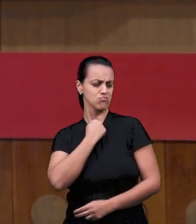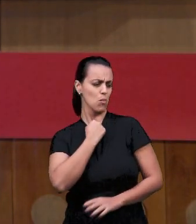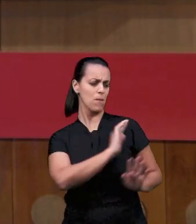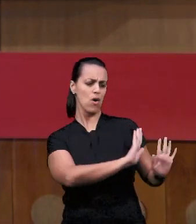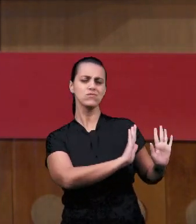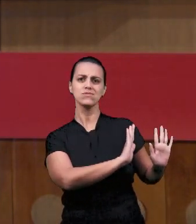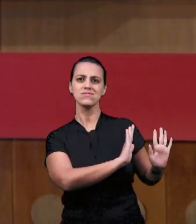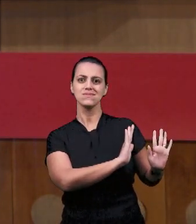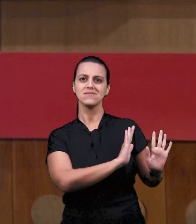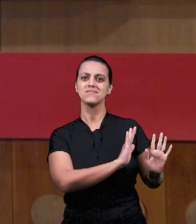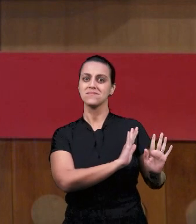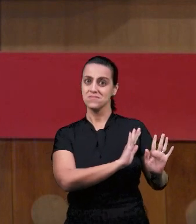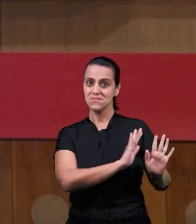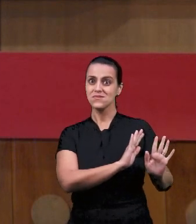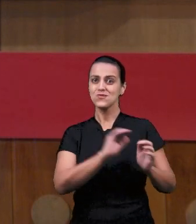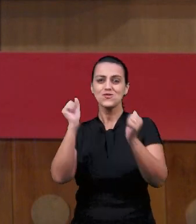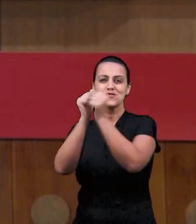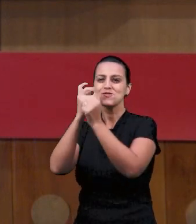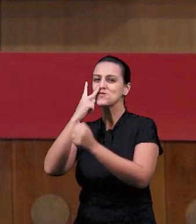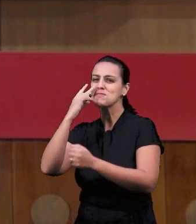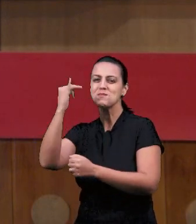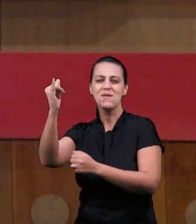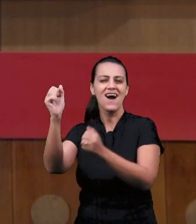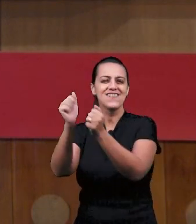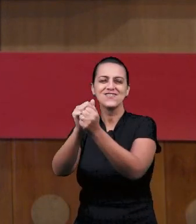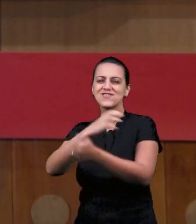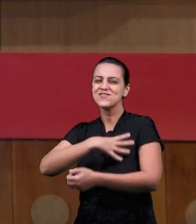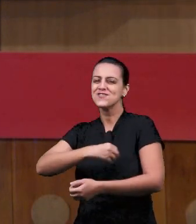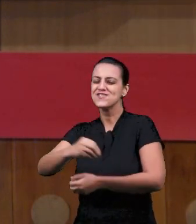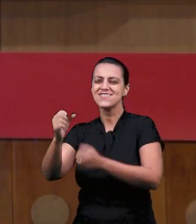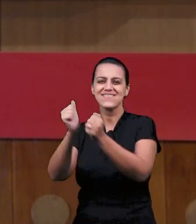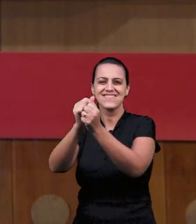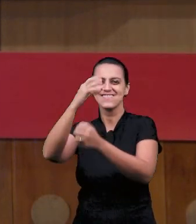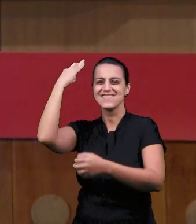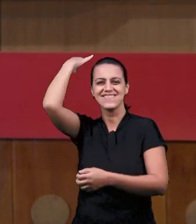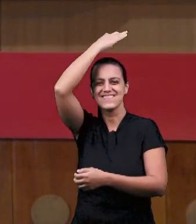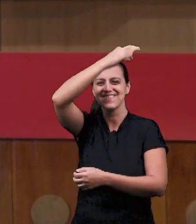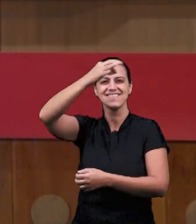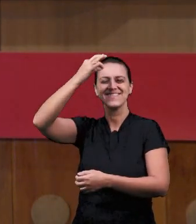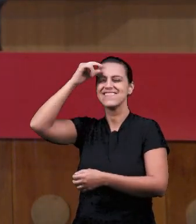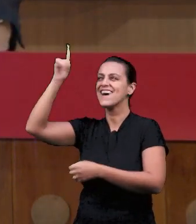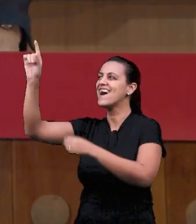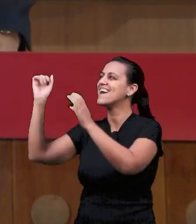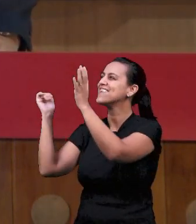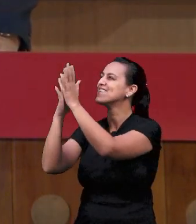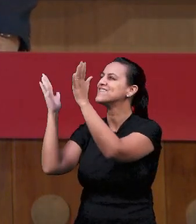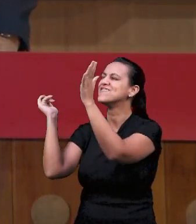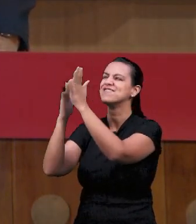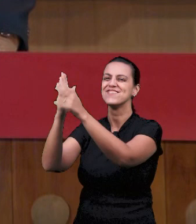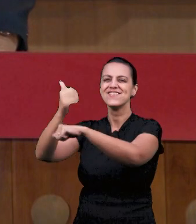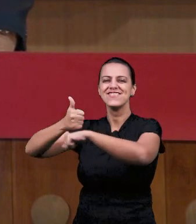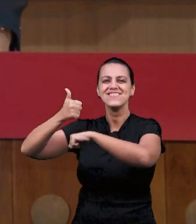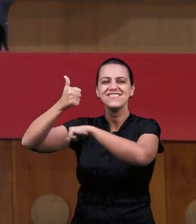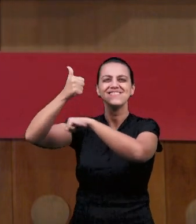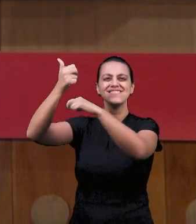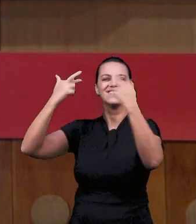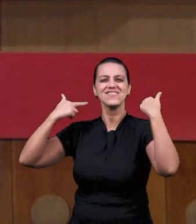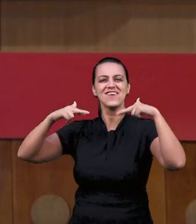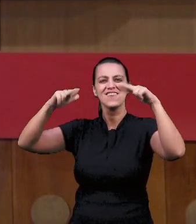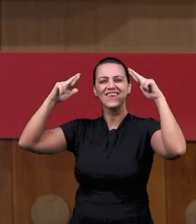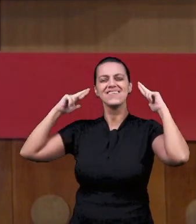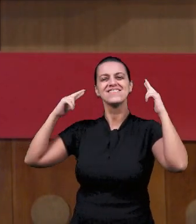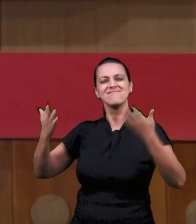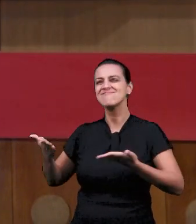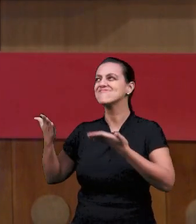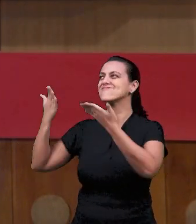para junto com o Pai, com o Filho, com o Espírito Santo, entoar o louvor digno do Cordeiro. Meus